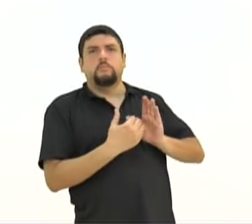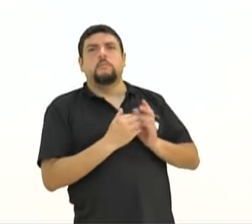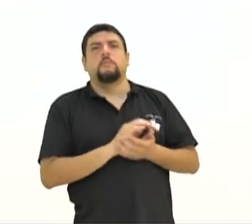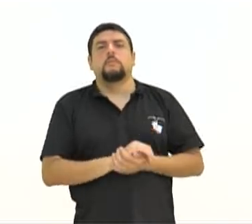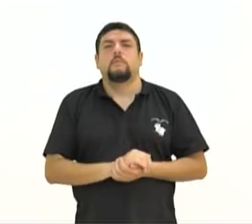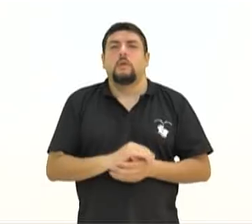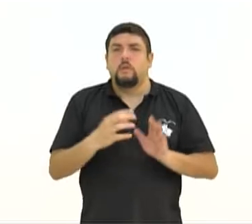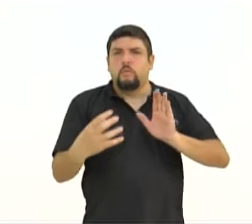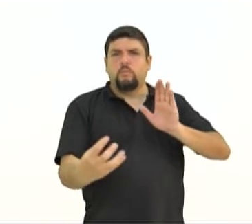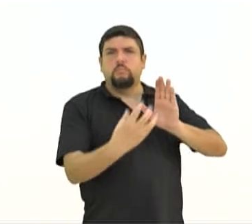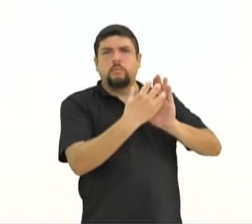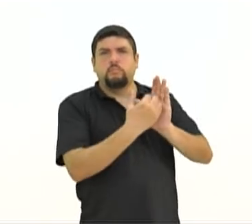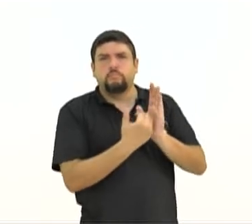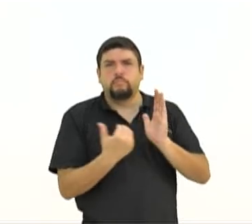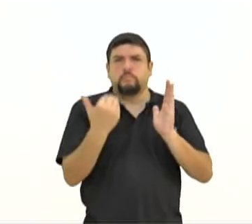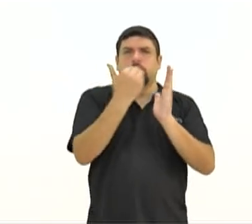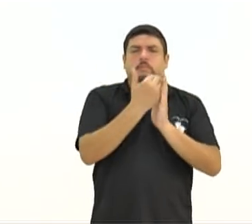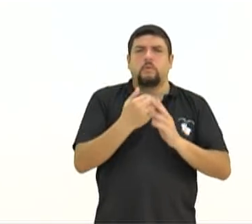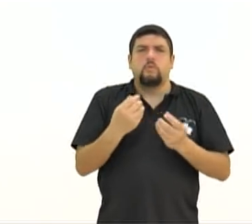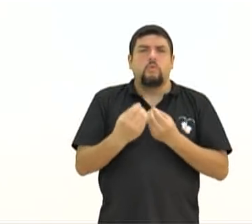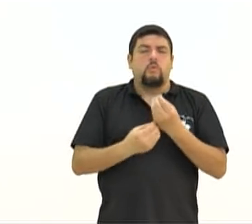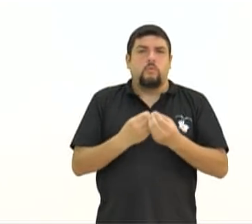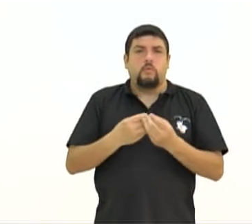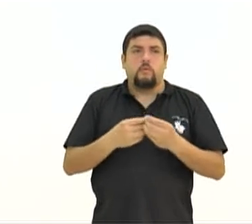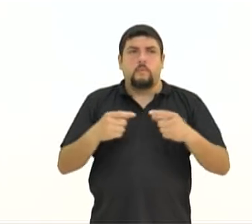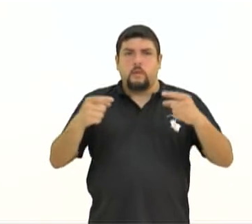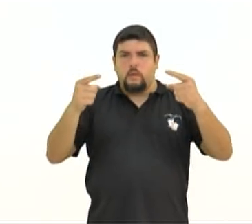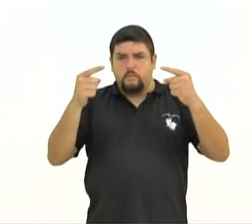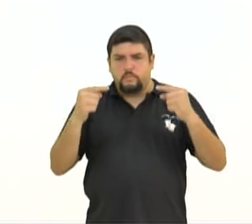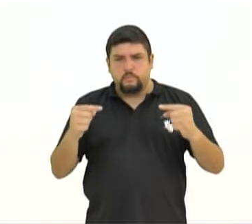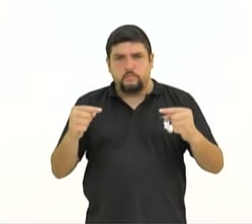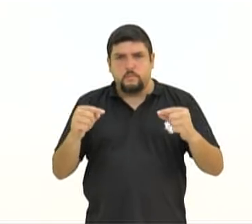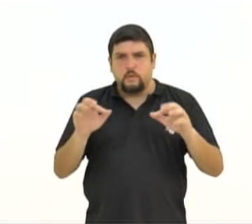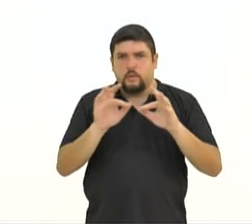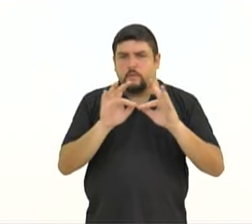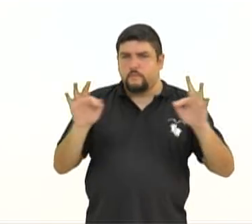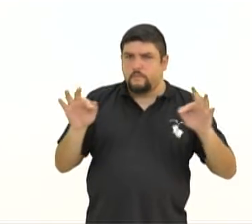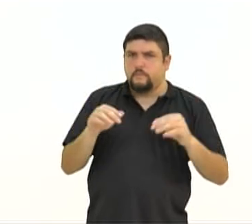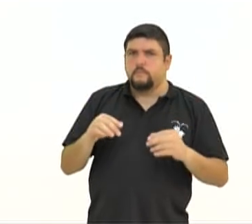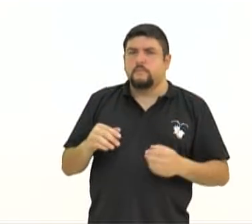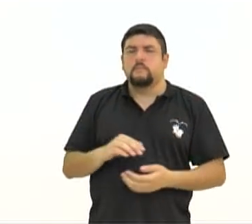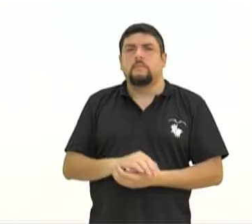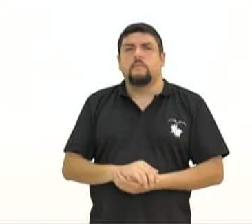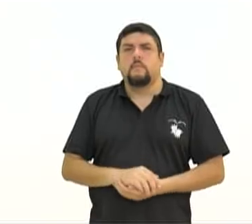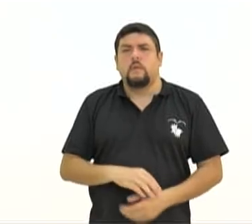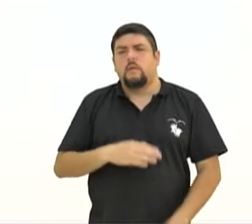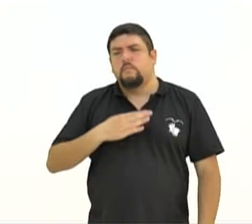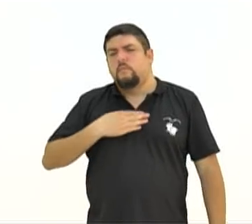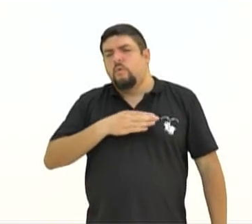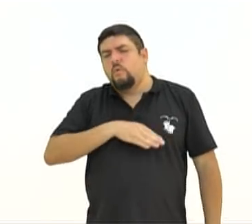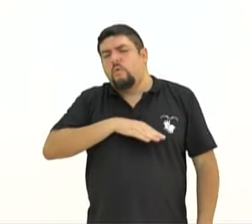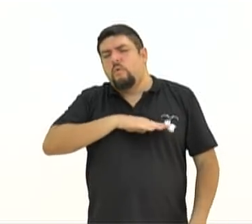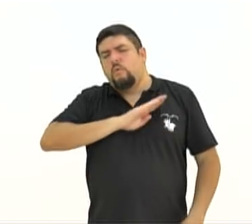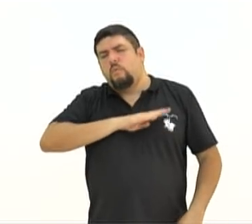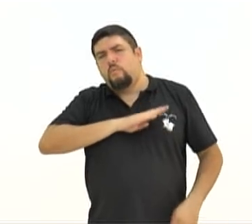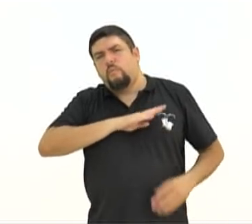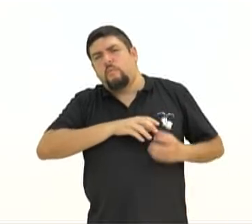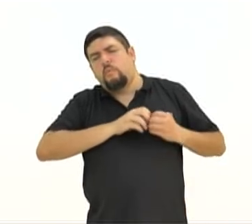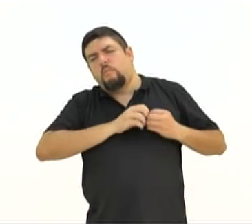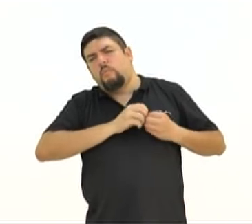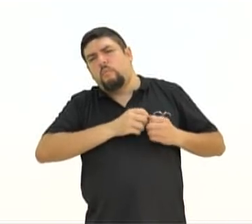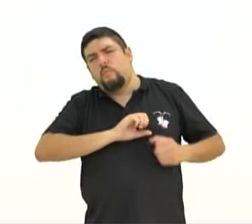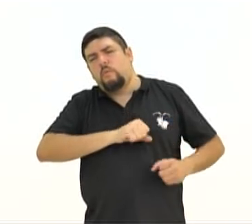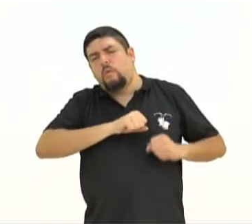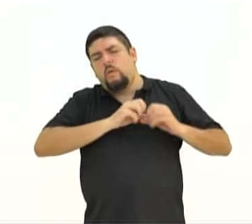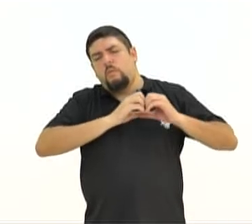ocorre a hipérbole nas frases, nas outras anteriores também que a gente analisou, né? Meu coração se rompeu em 1000 pedaços,